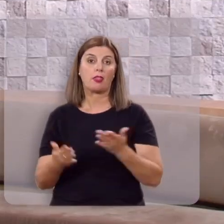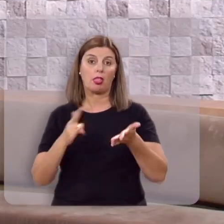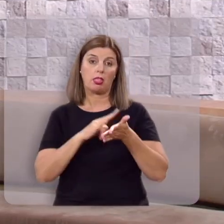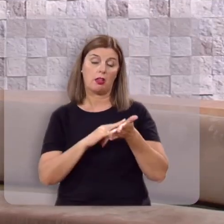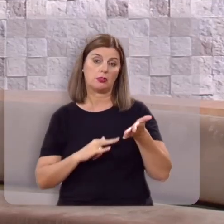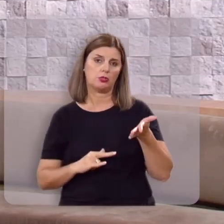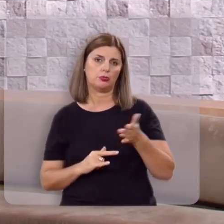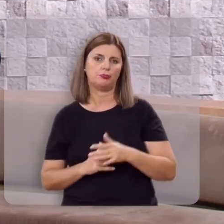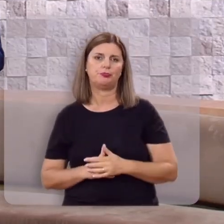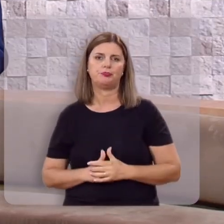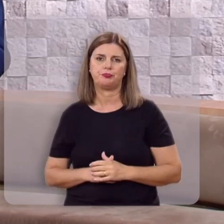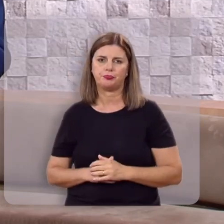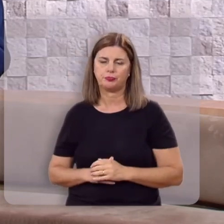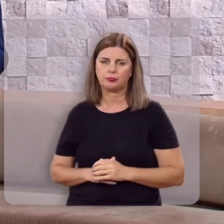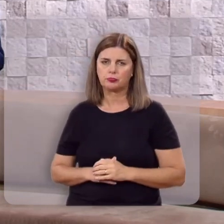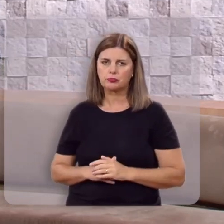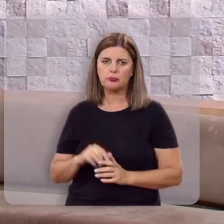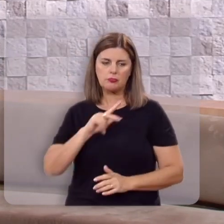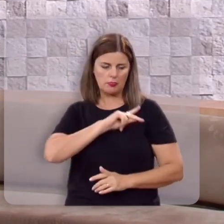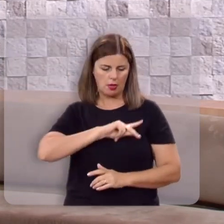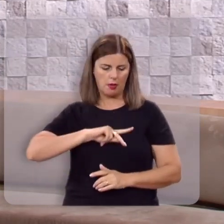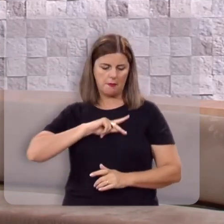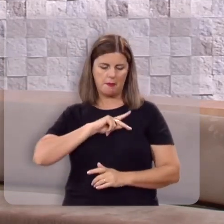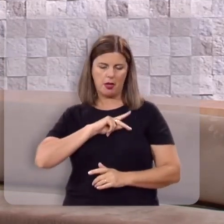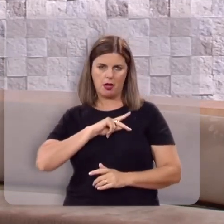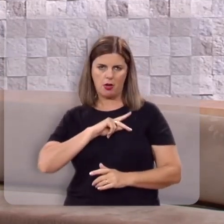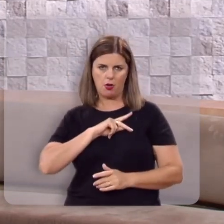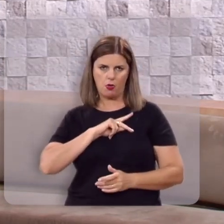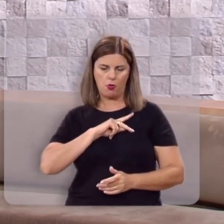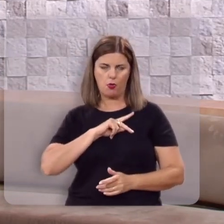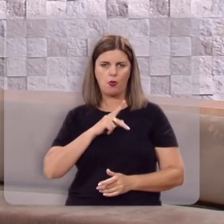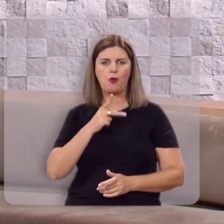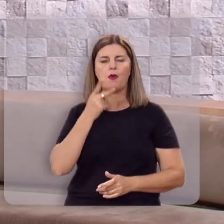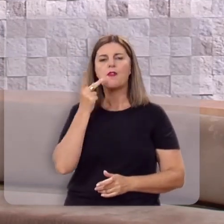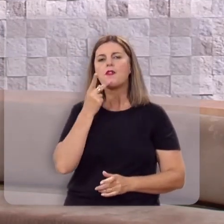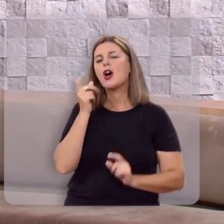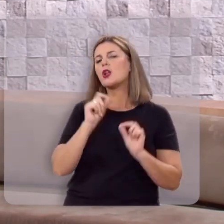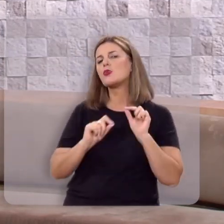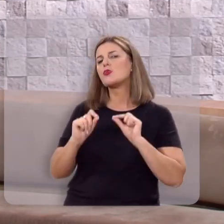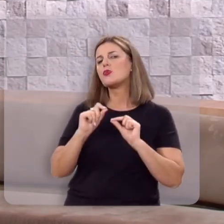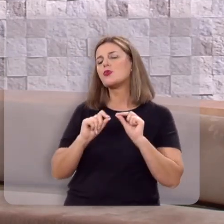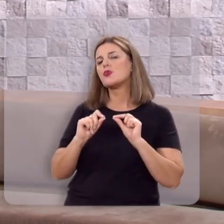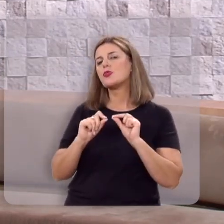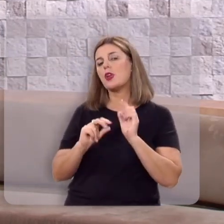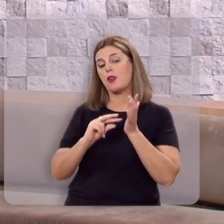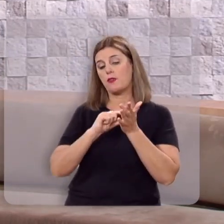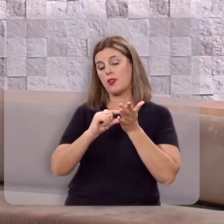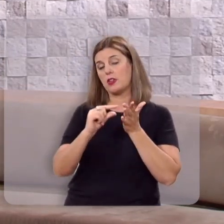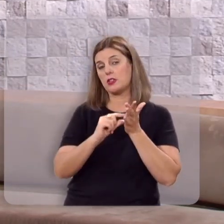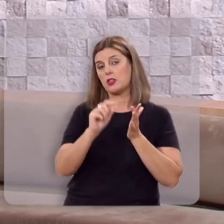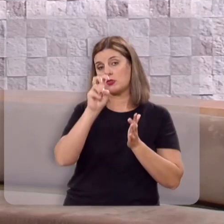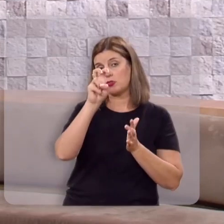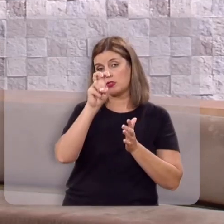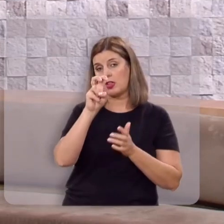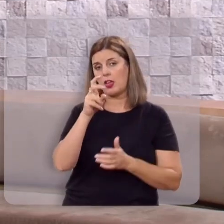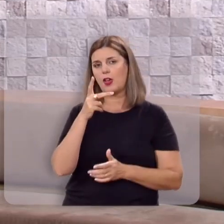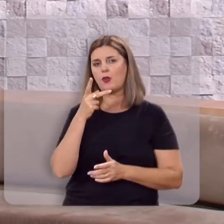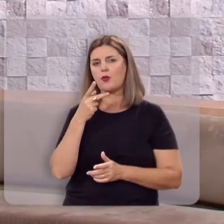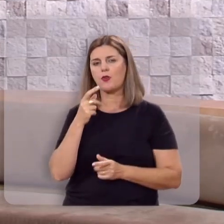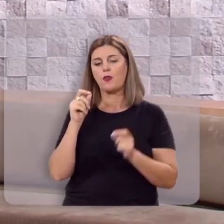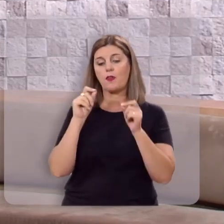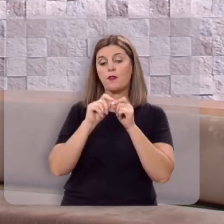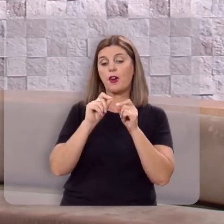Nesse texto, o apóstolo Paulo vai dizer, no versículo 5, assim: fazei,